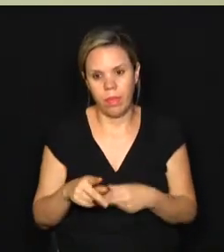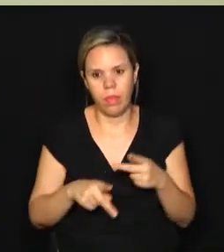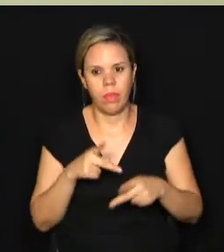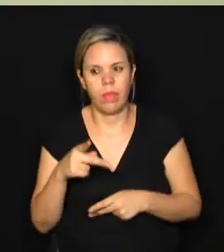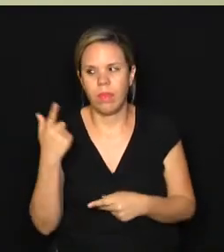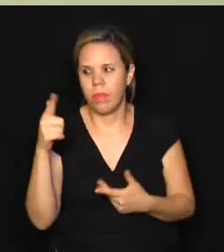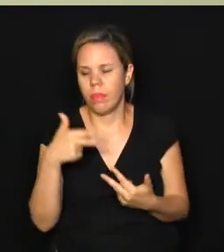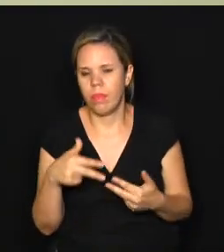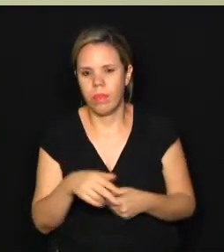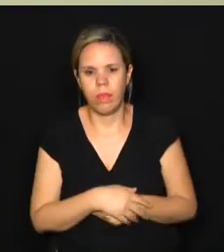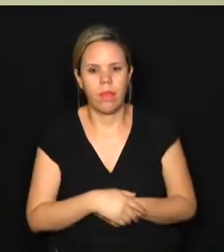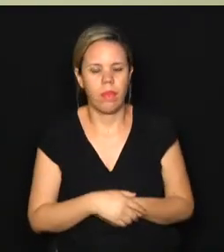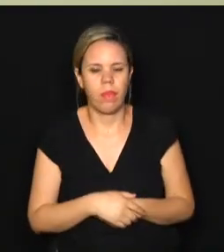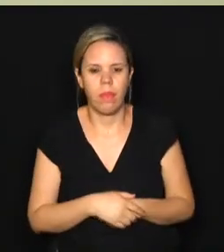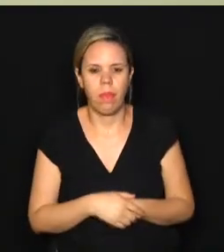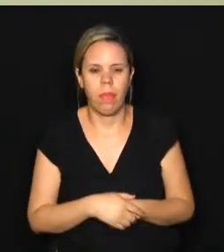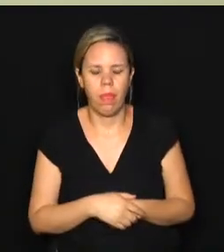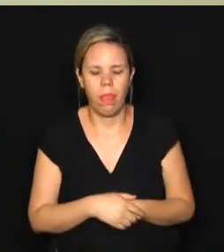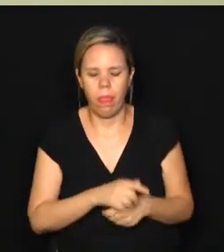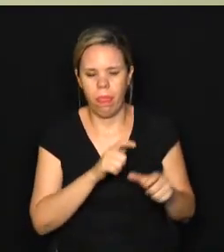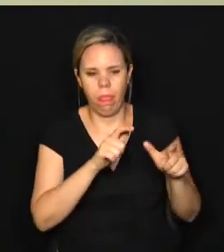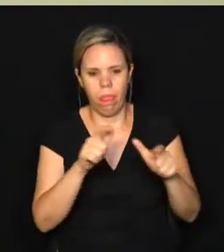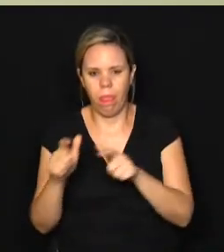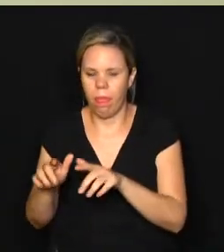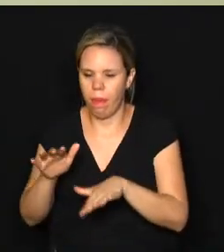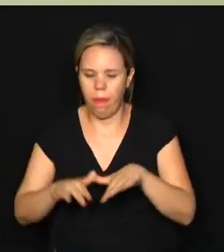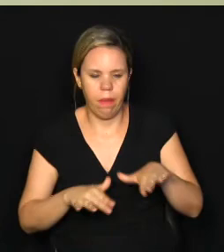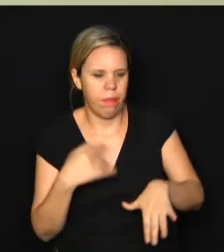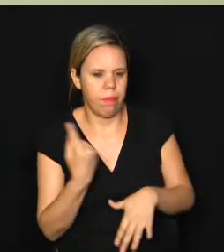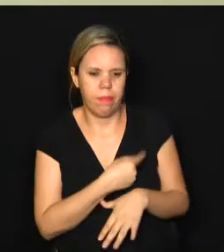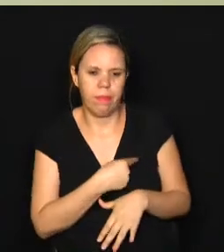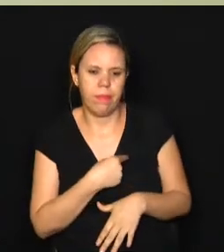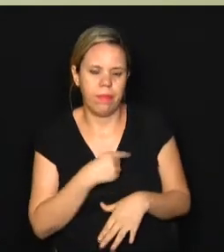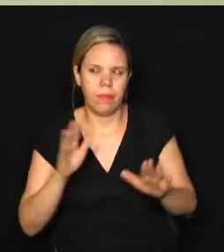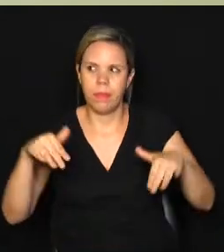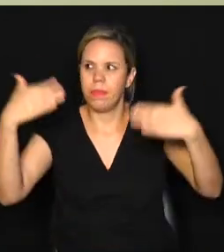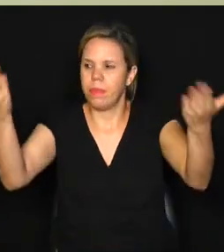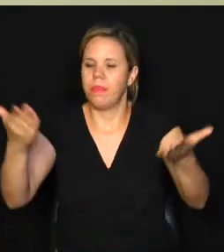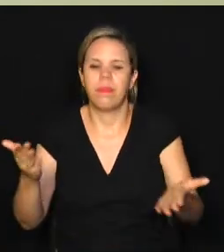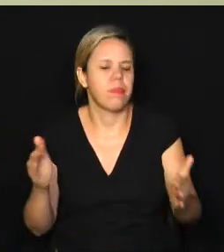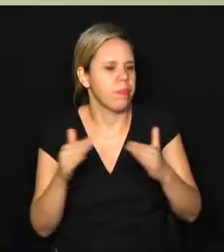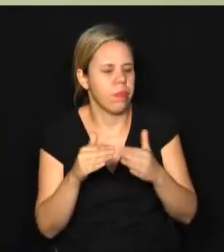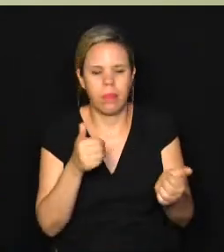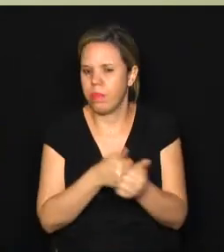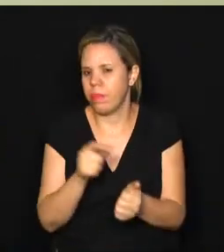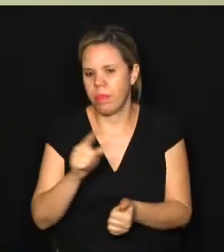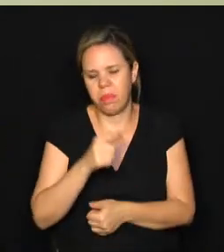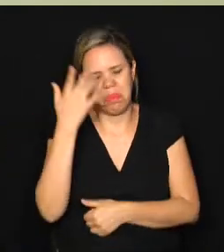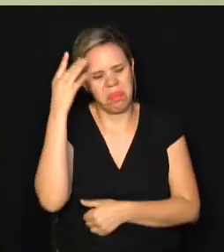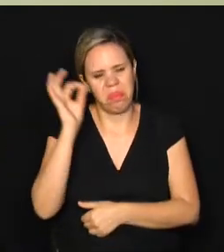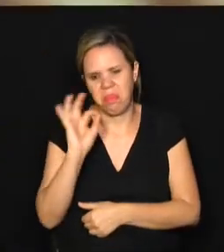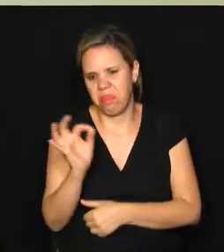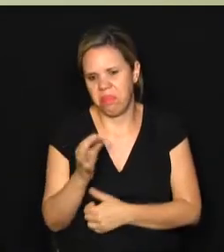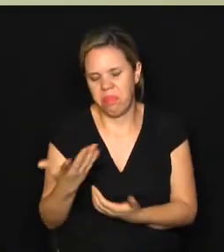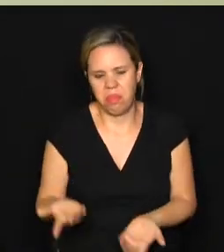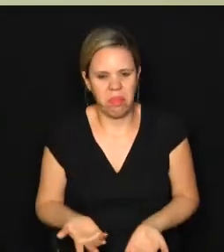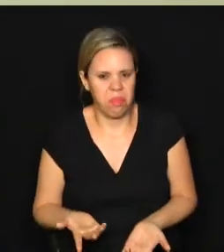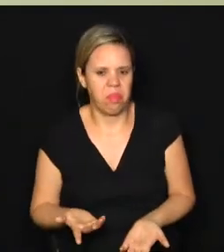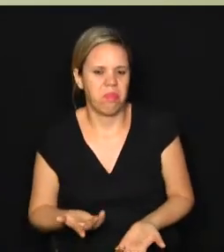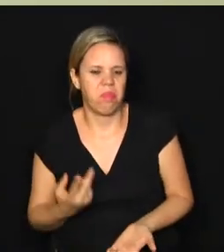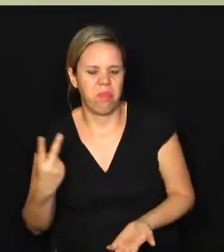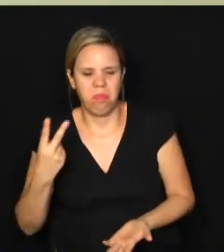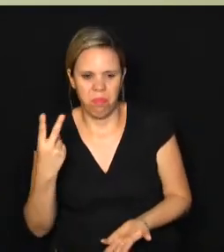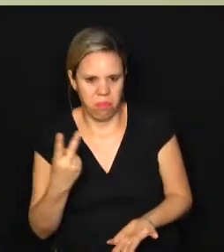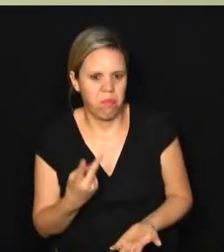outra relação com o território, que muitas vezes para a gente que é de fora, que não está morando ali, a gente não consegue dimensionar, porque são valorações